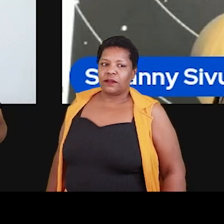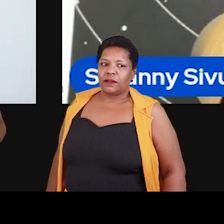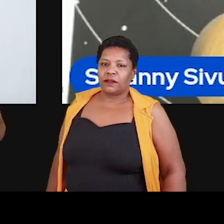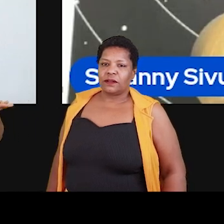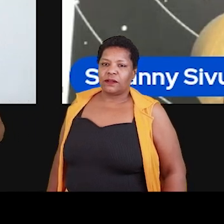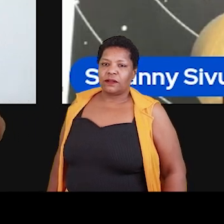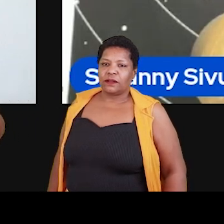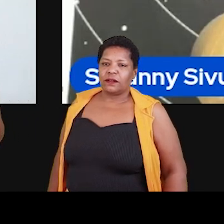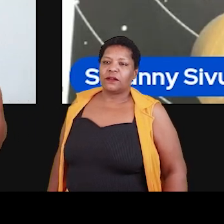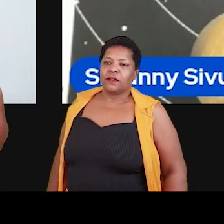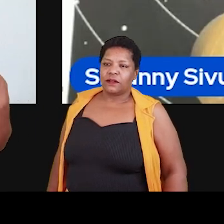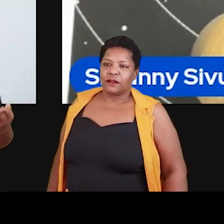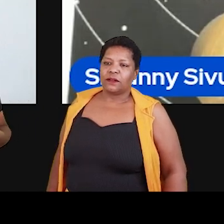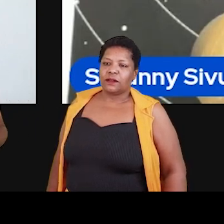demanda.